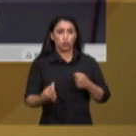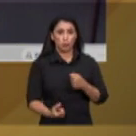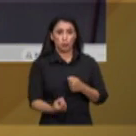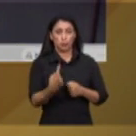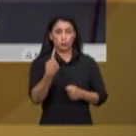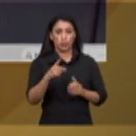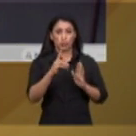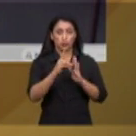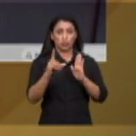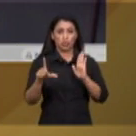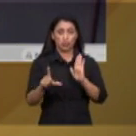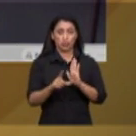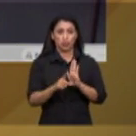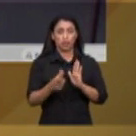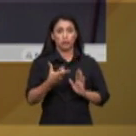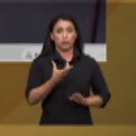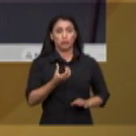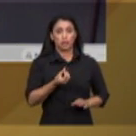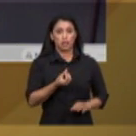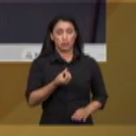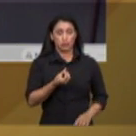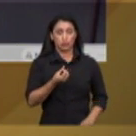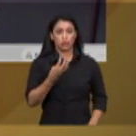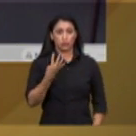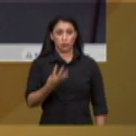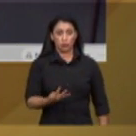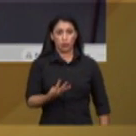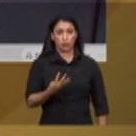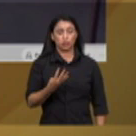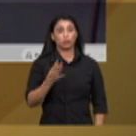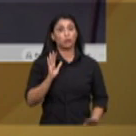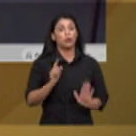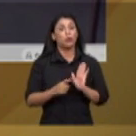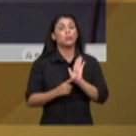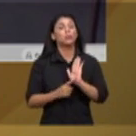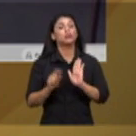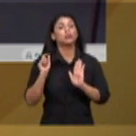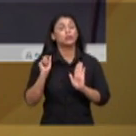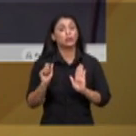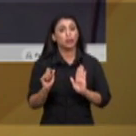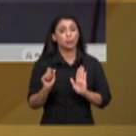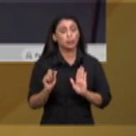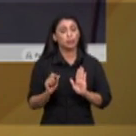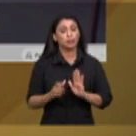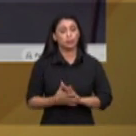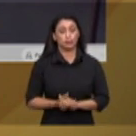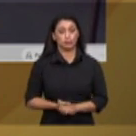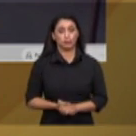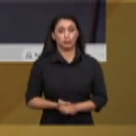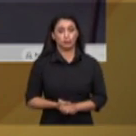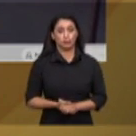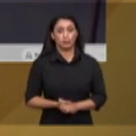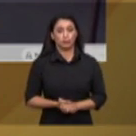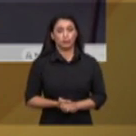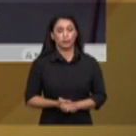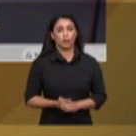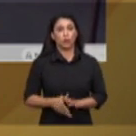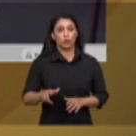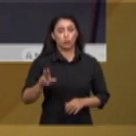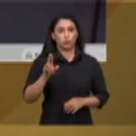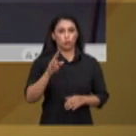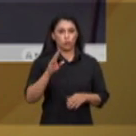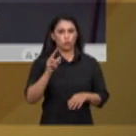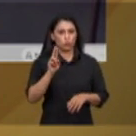Decreto-Lei 204 de 67 estabelece expressamente que, leio, a exploração de